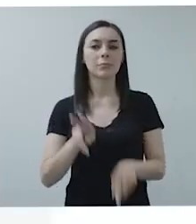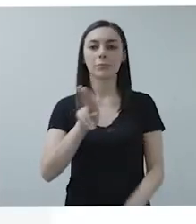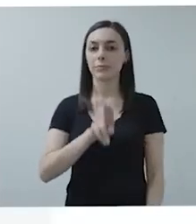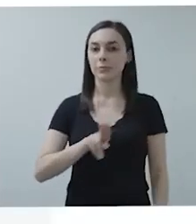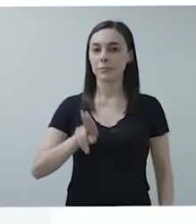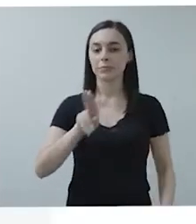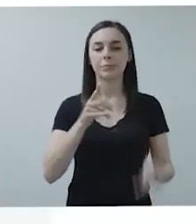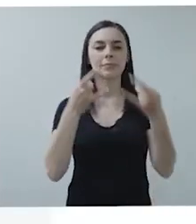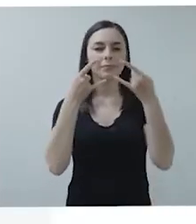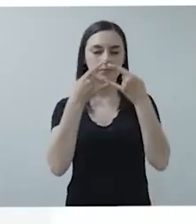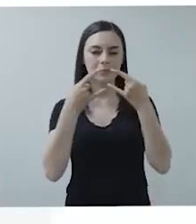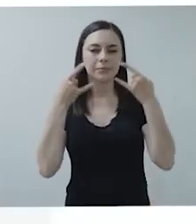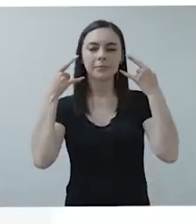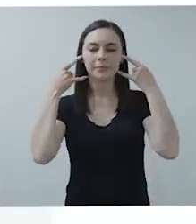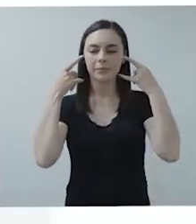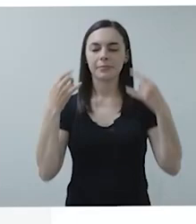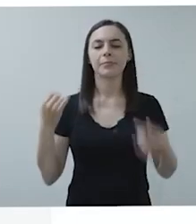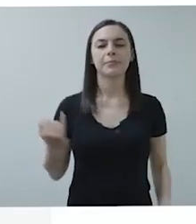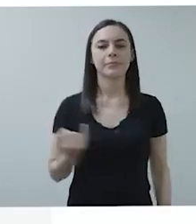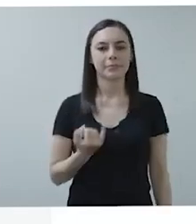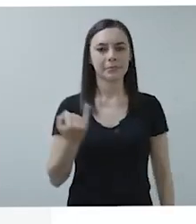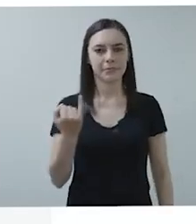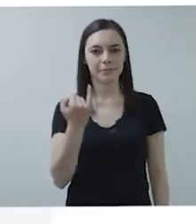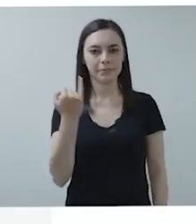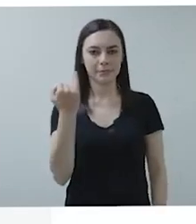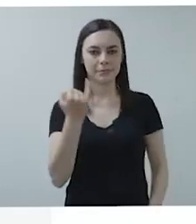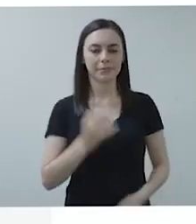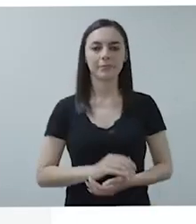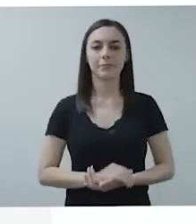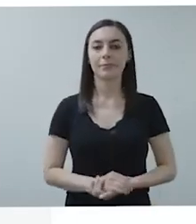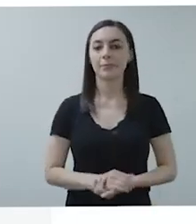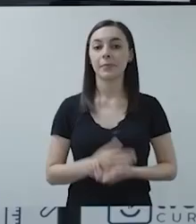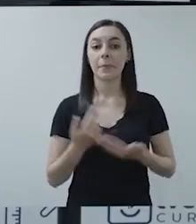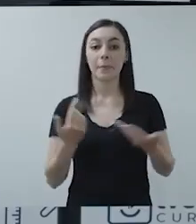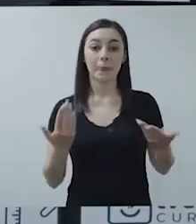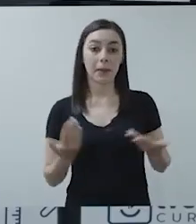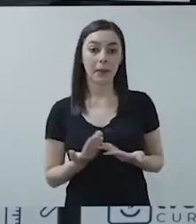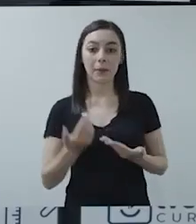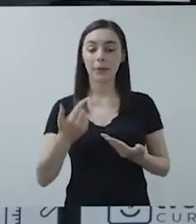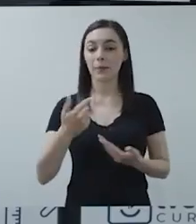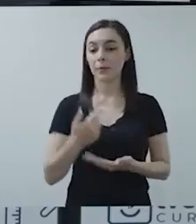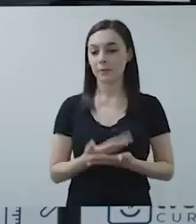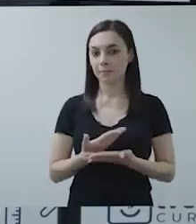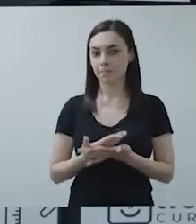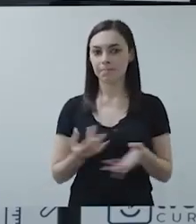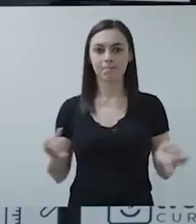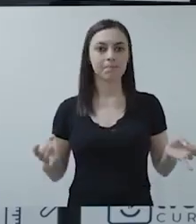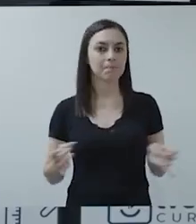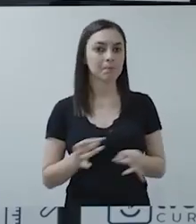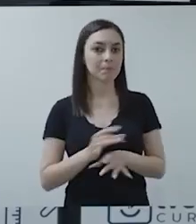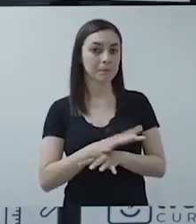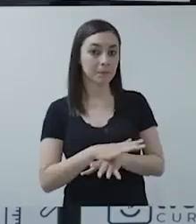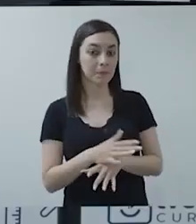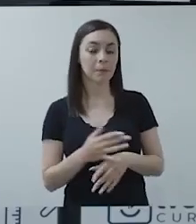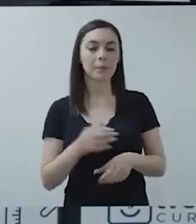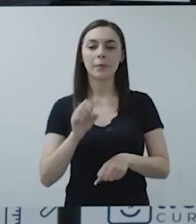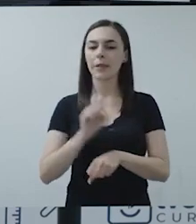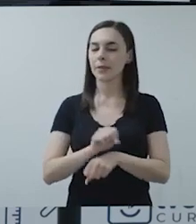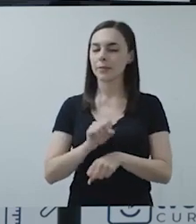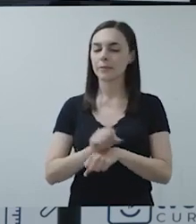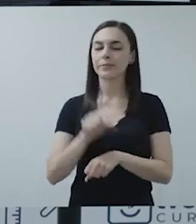a máscara, que é muito importante. Eu então vou ficando por aqui e